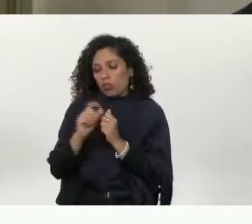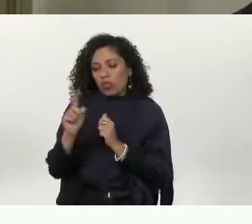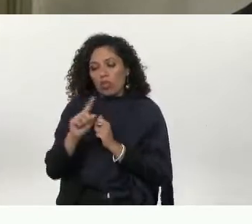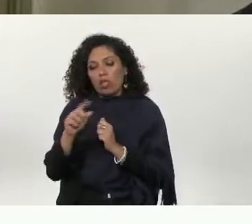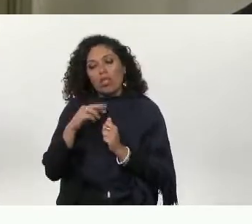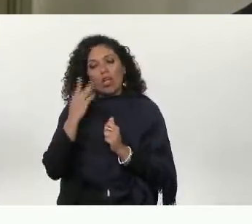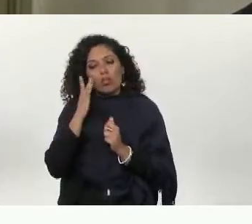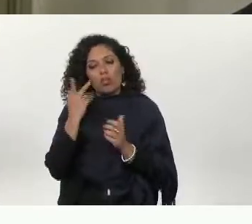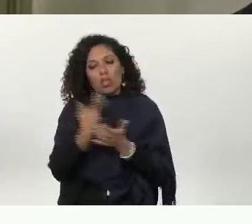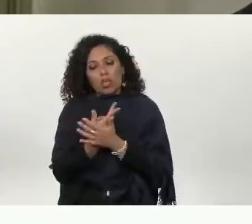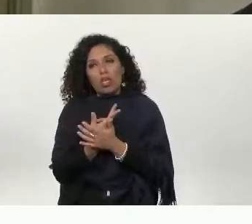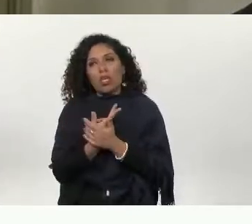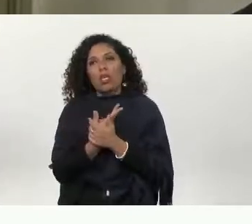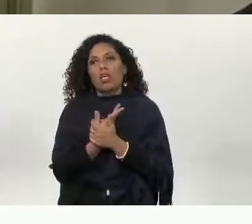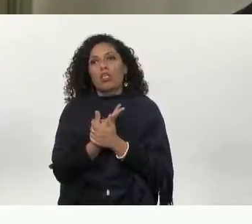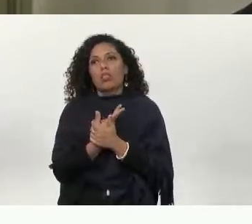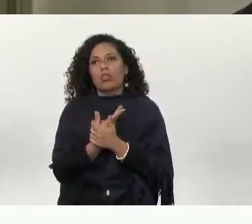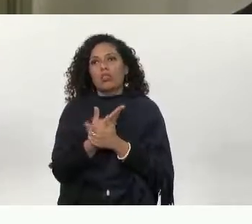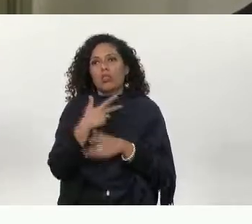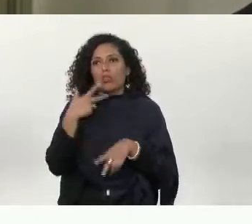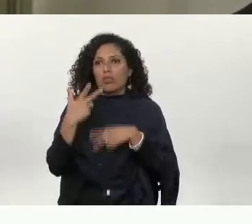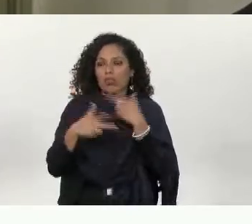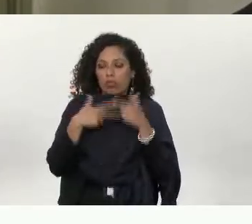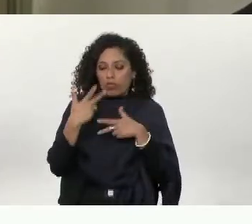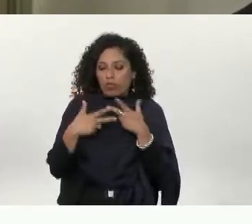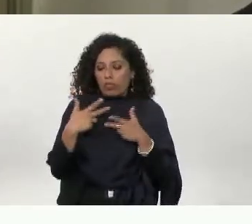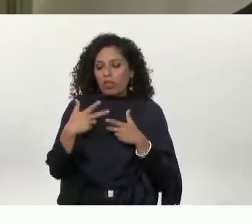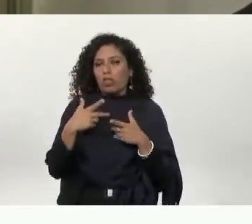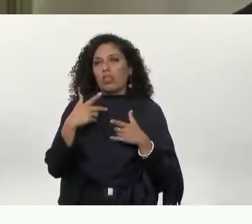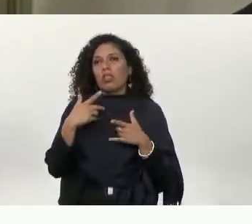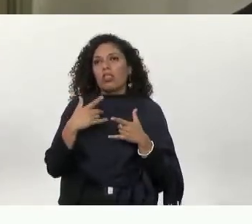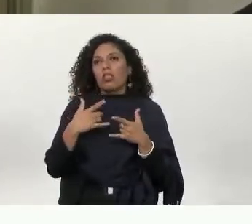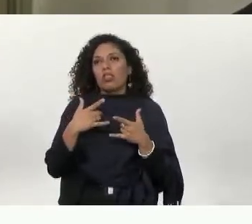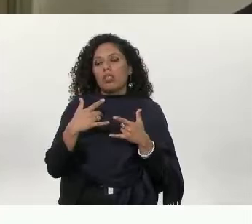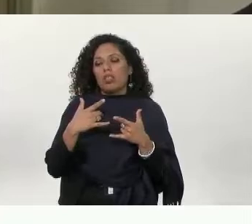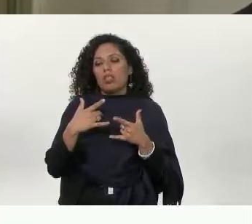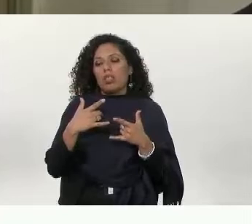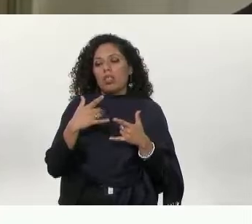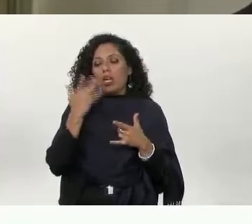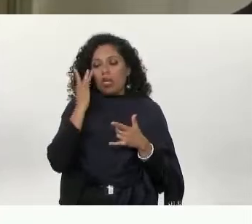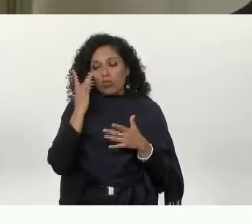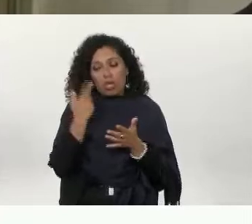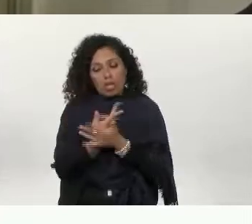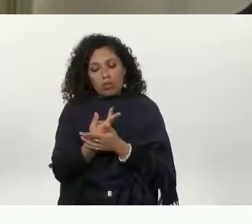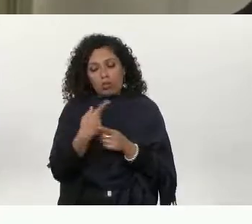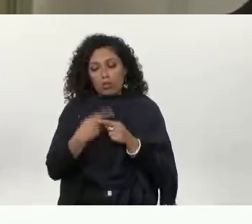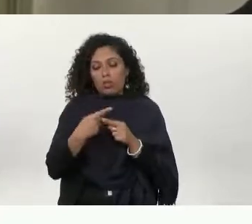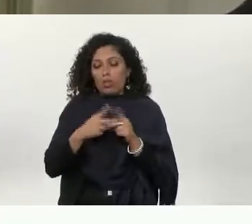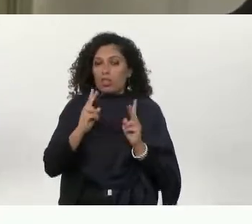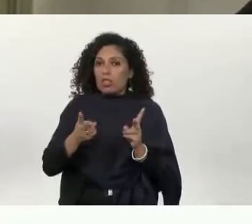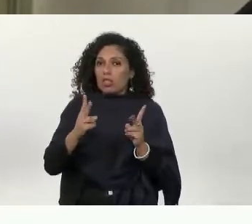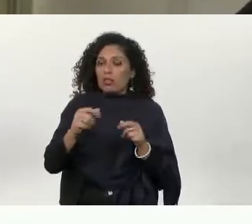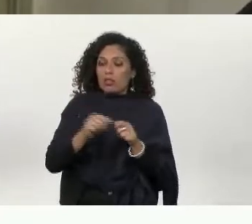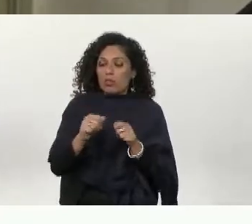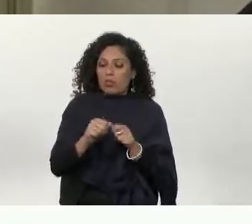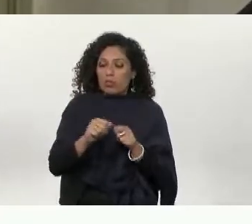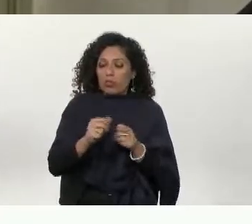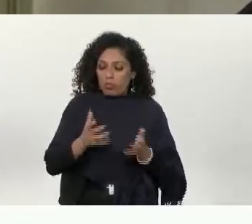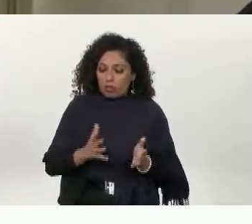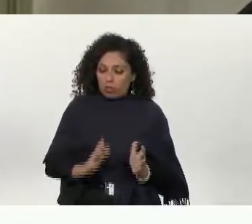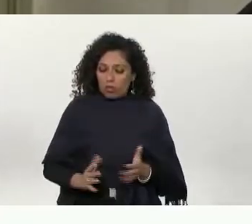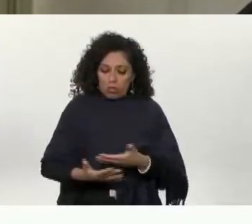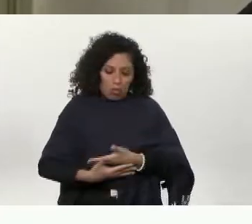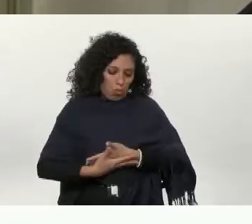mesmo cansei de fazer parto com o paciente do lado, mãe acompanhando a paciente e vendo o parto dela. Eu